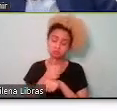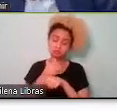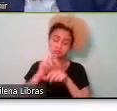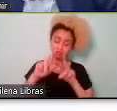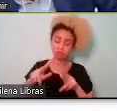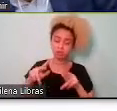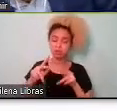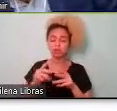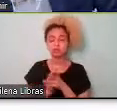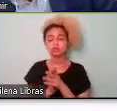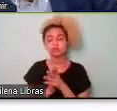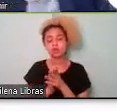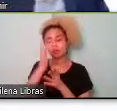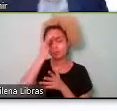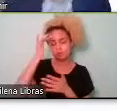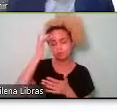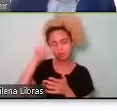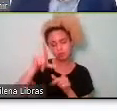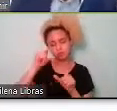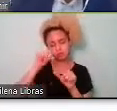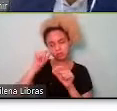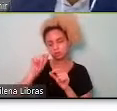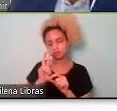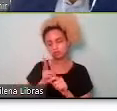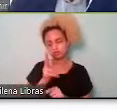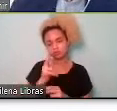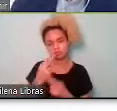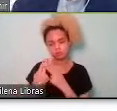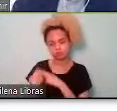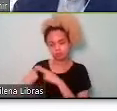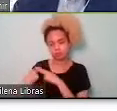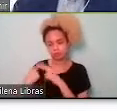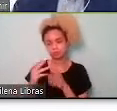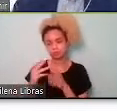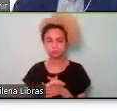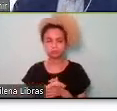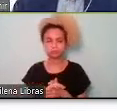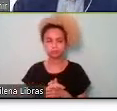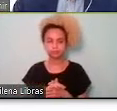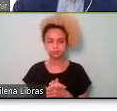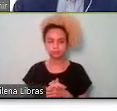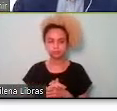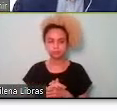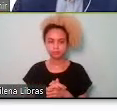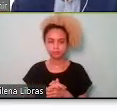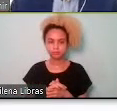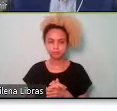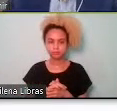síndico continua com a sua responsabilidade.